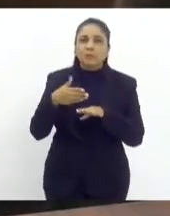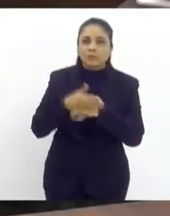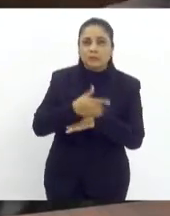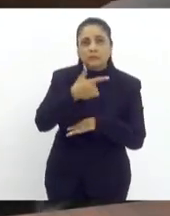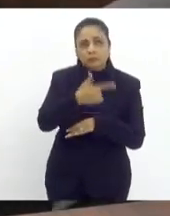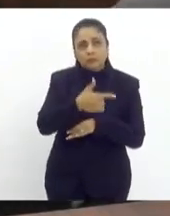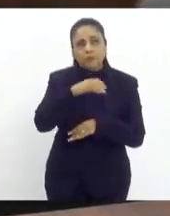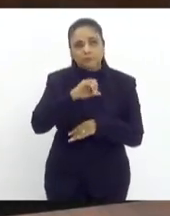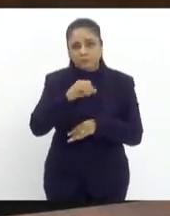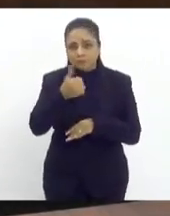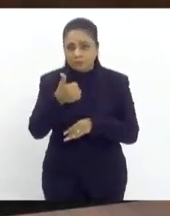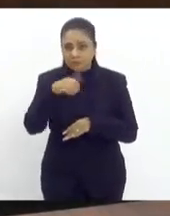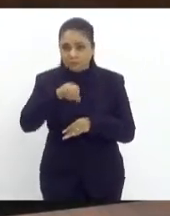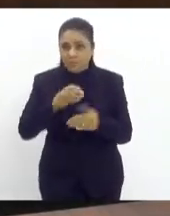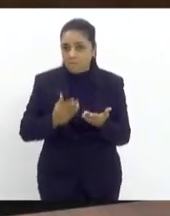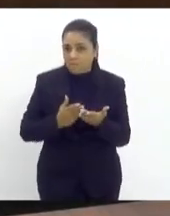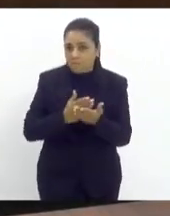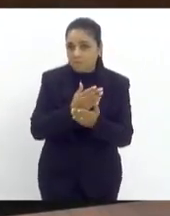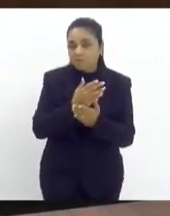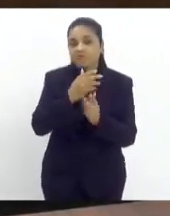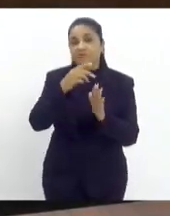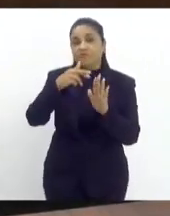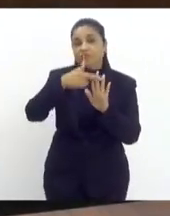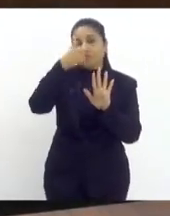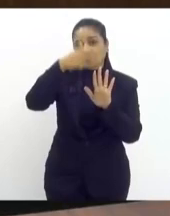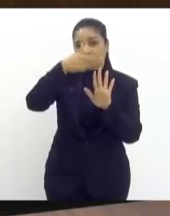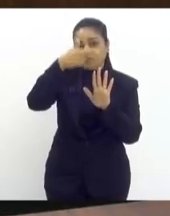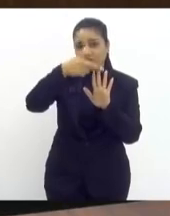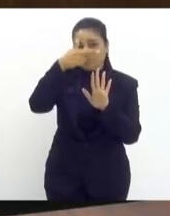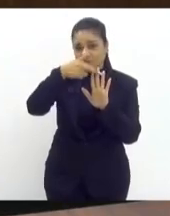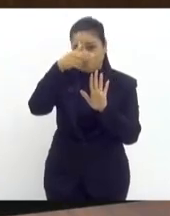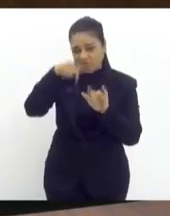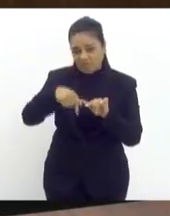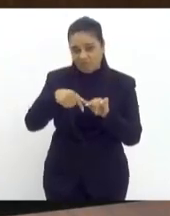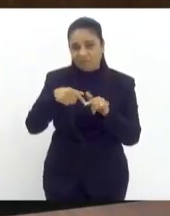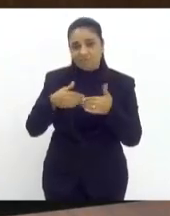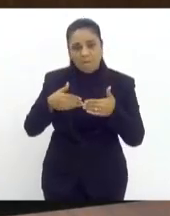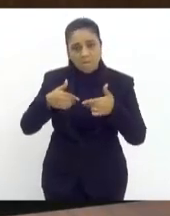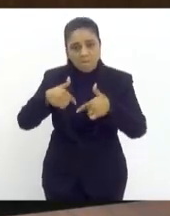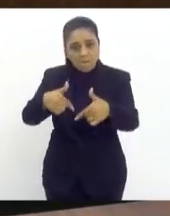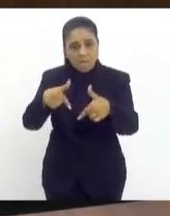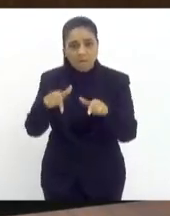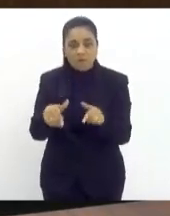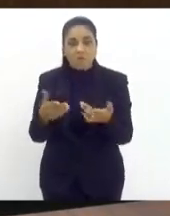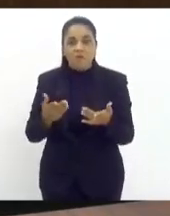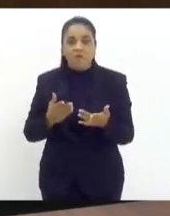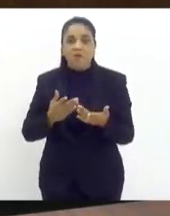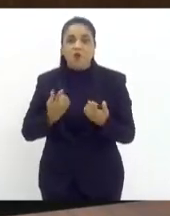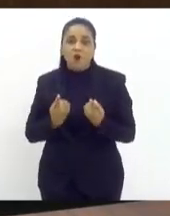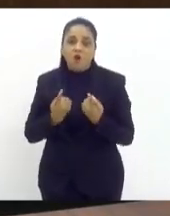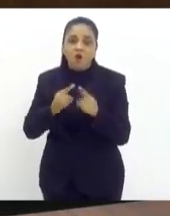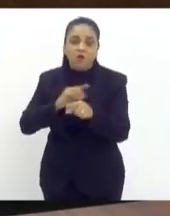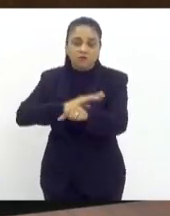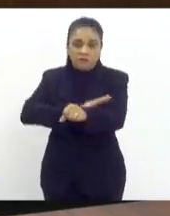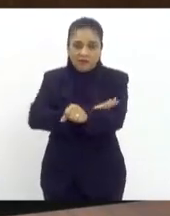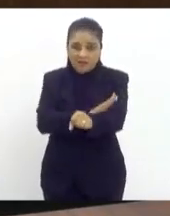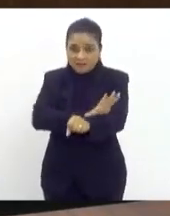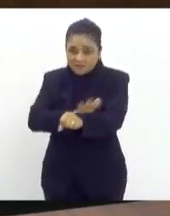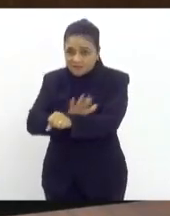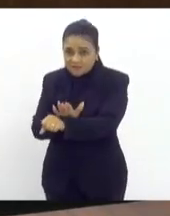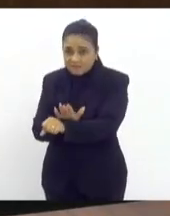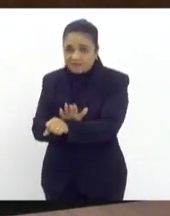ao aprovar o projeto de resolução que hoje vigora dentro da nossa casa de enfrentamento e combate ao racismo